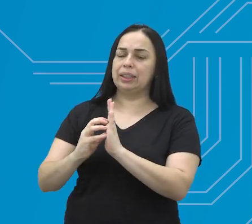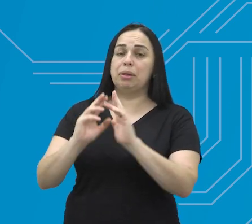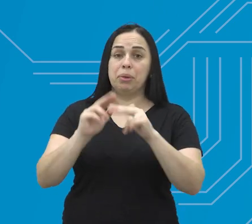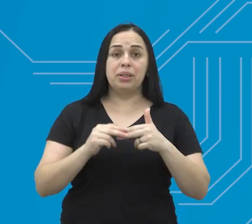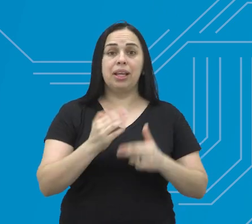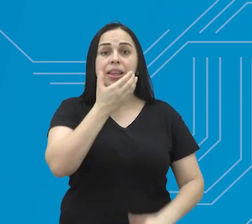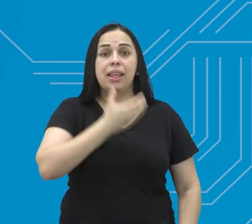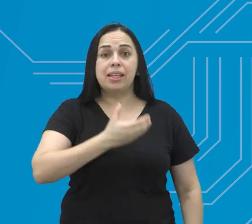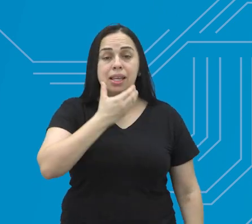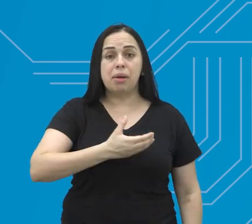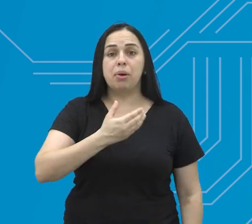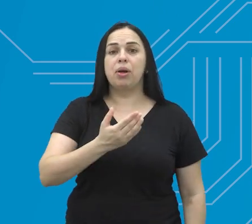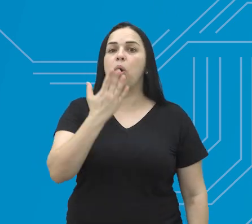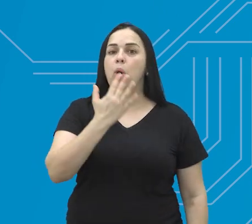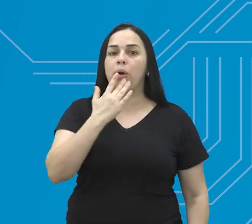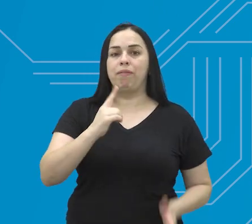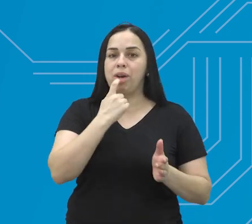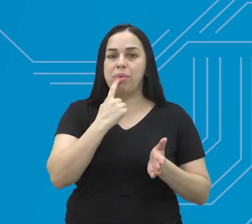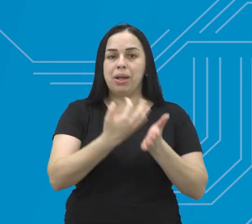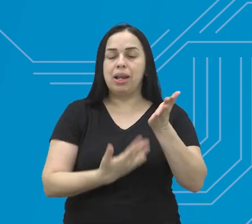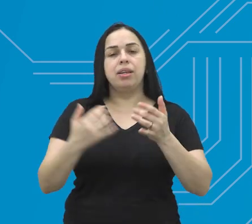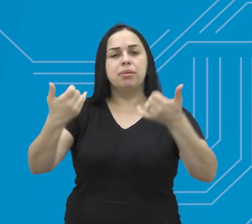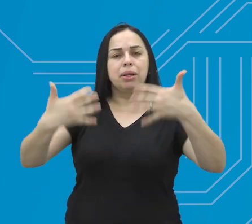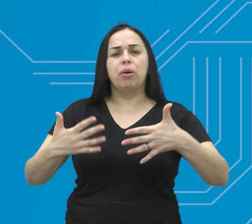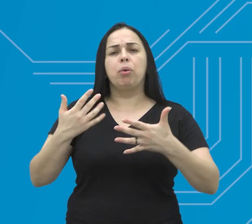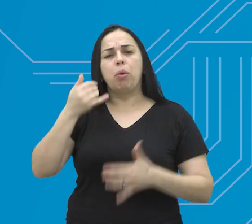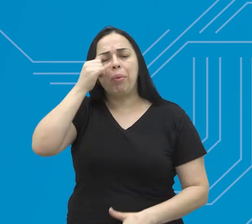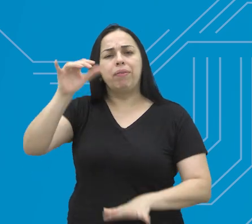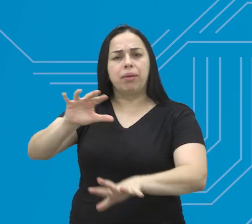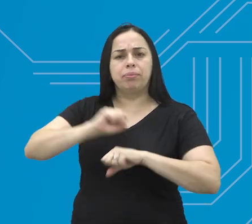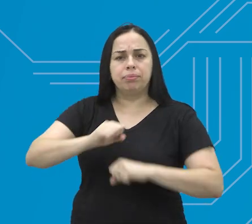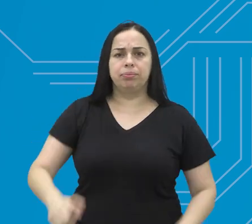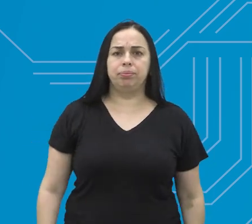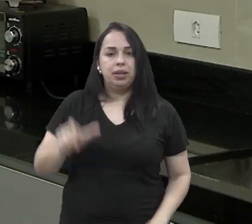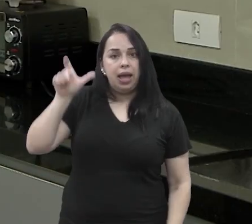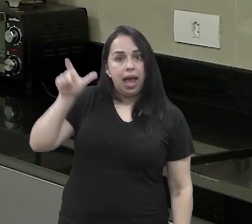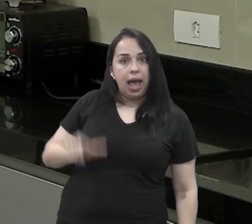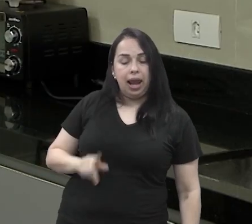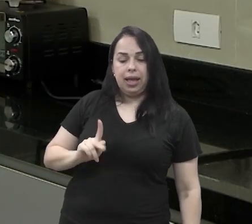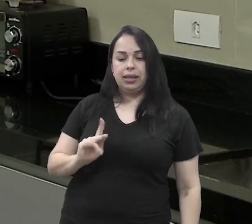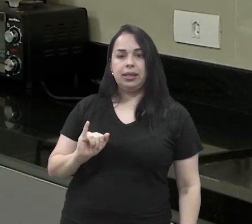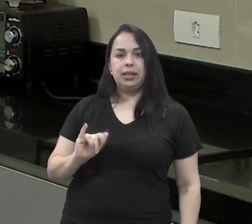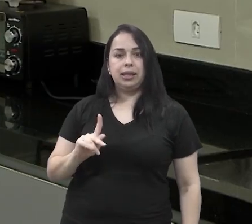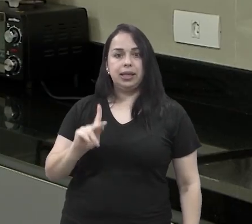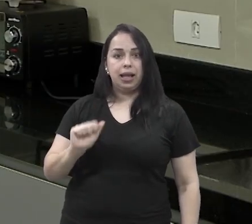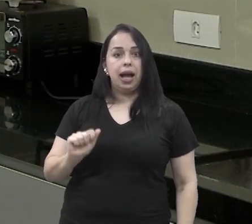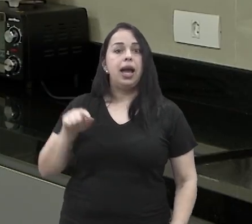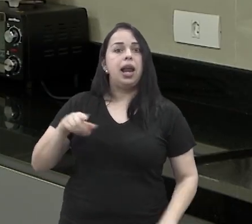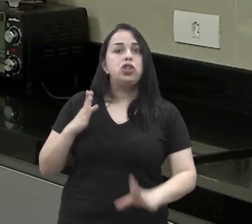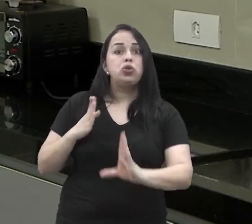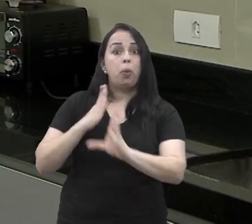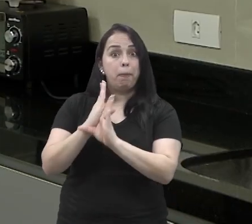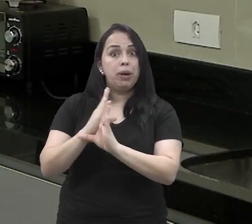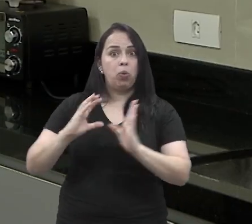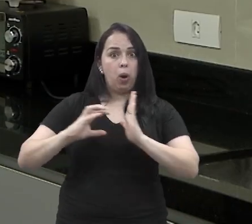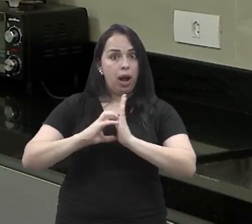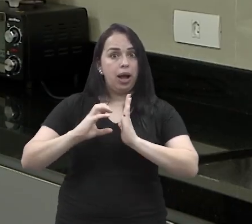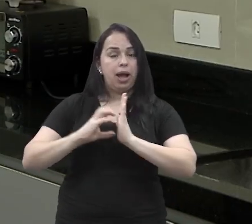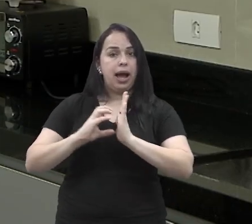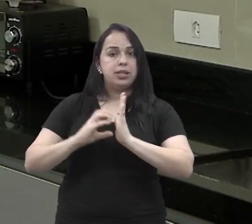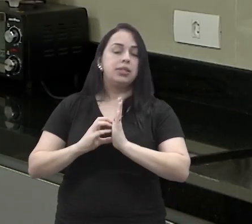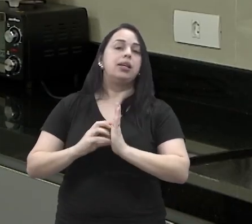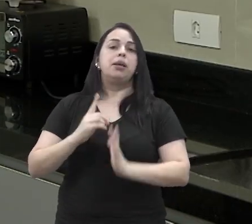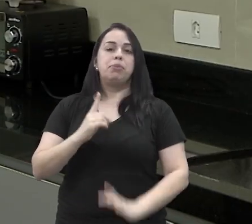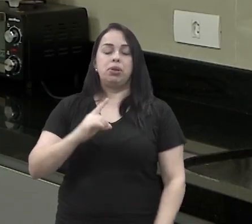A campanha Dezembro Vermelho chama a atenção para as formas de prevenção. A Kika descobriu que tinha o vírus HIV